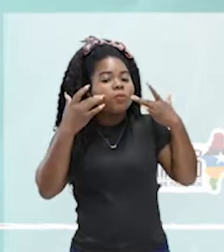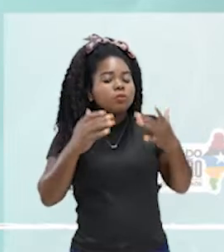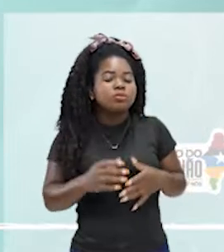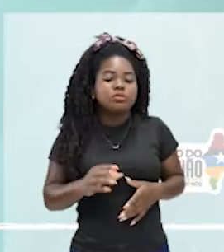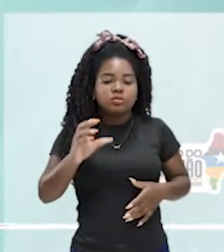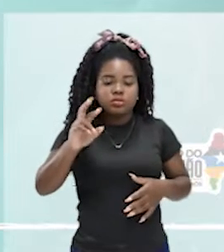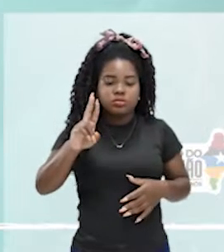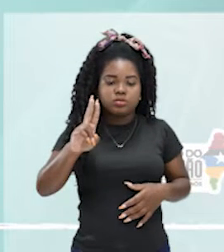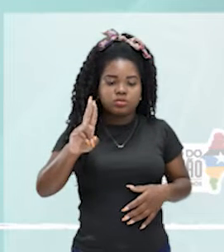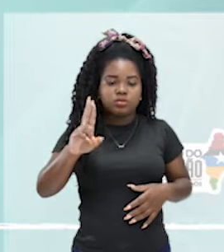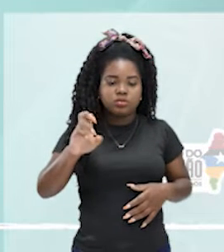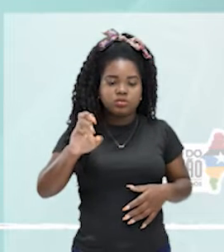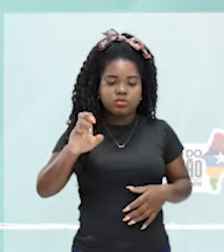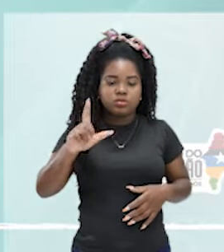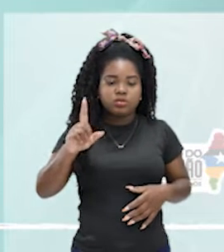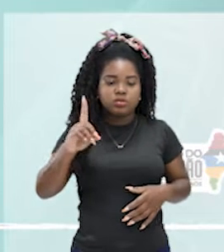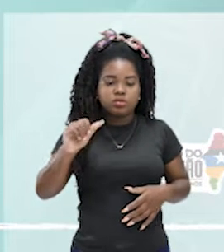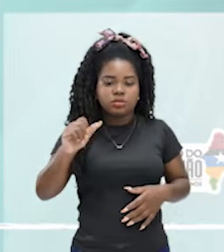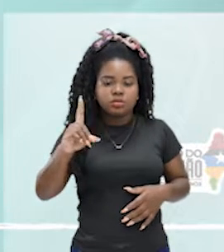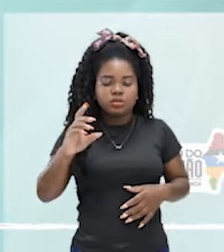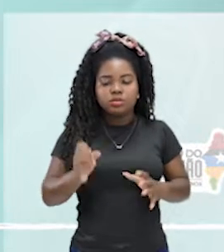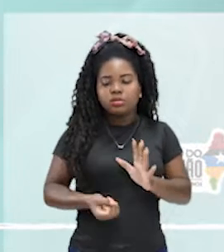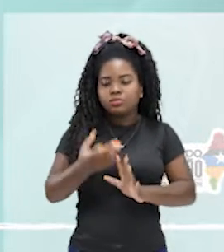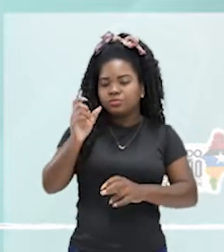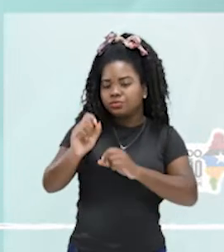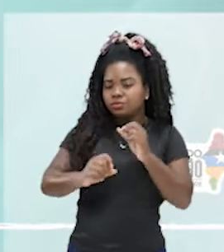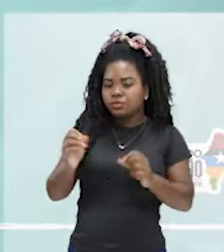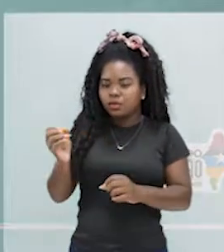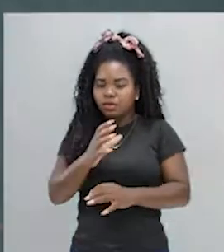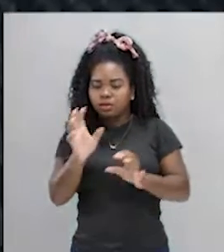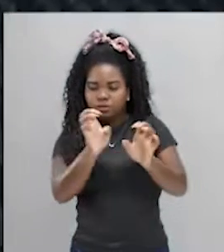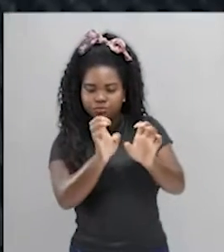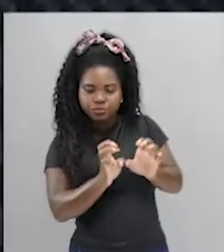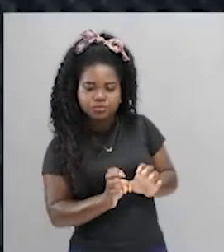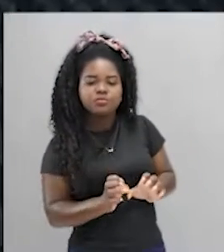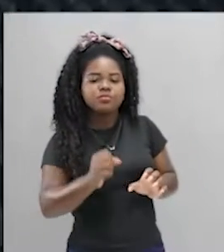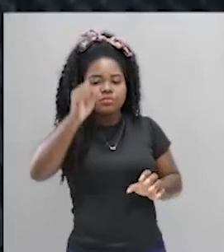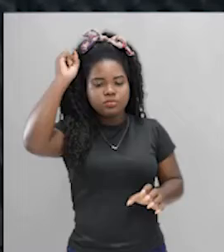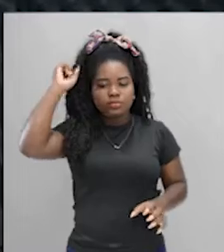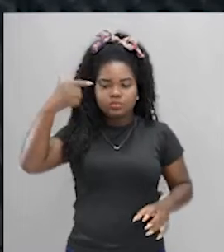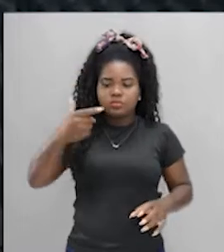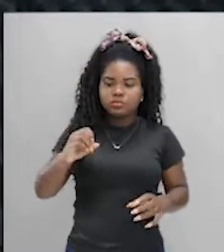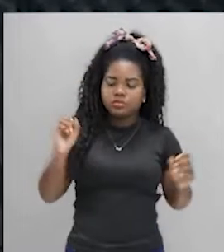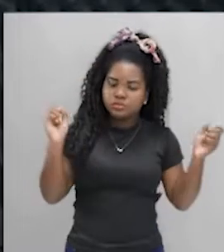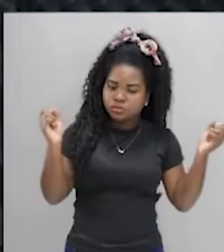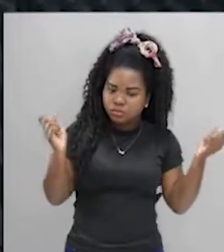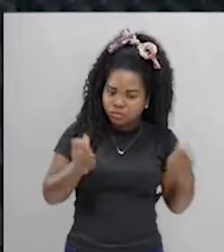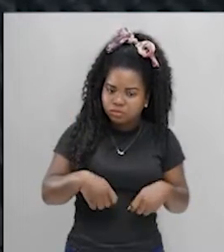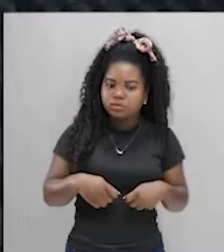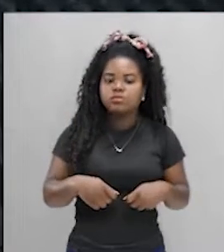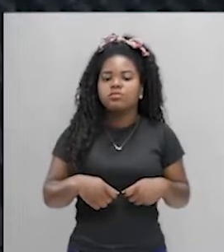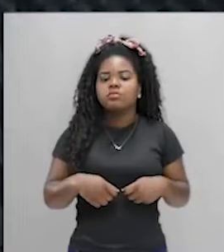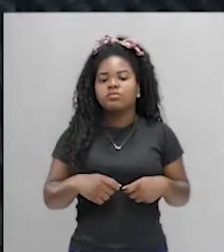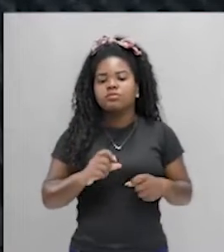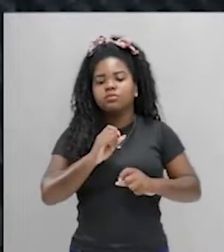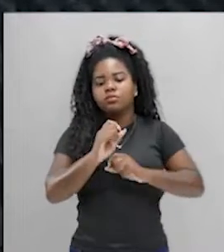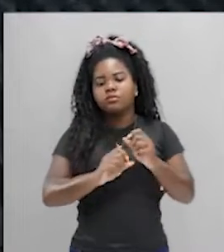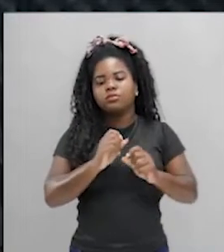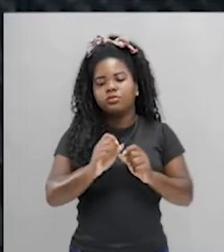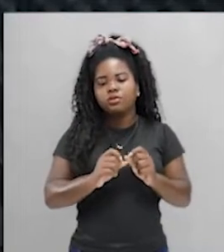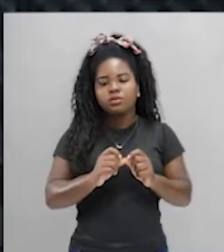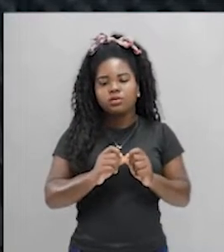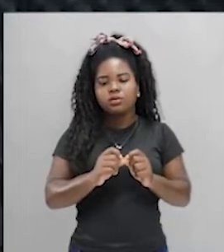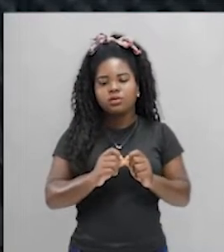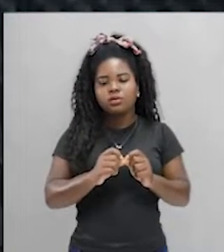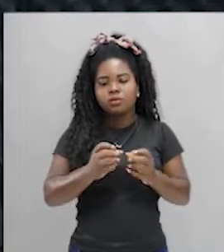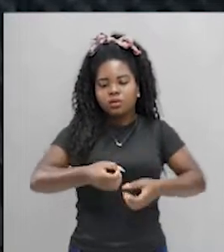formas contemporâneas que surge a partir dessas novas estruturas que o século XX permite, né? Que é o expressionismo no teatro, o